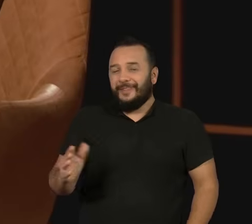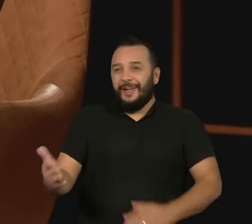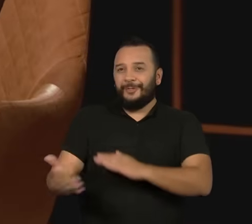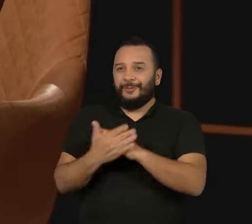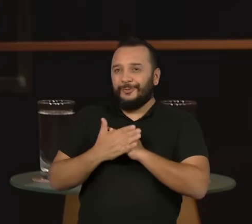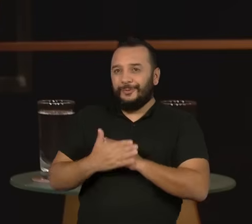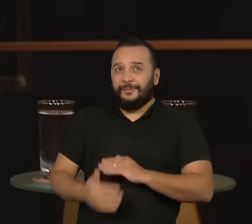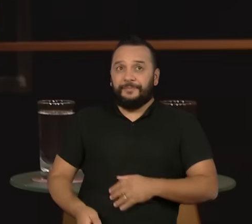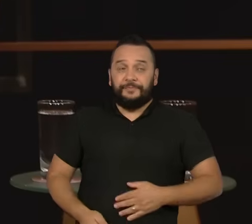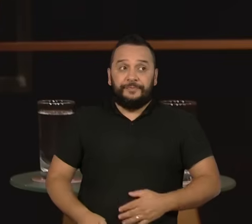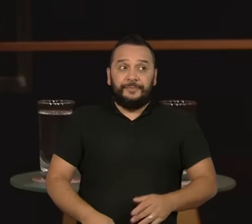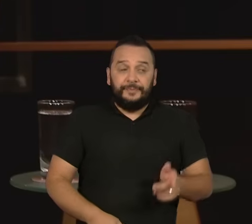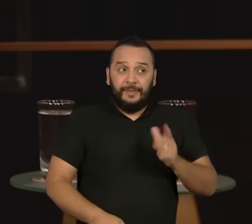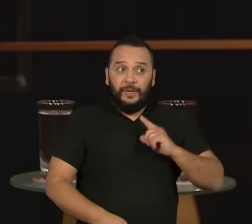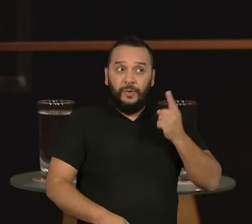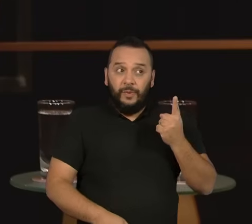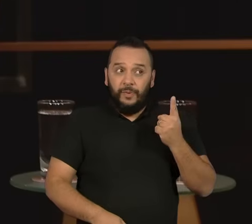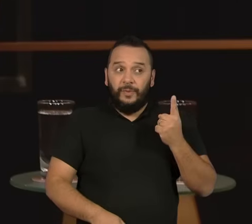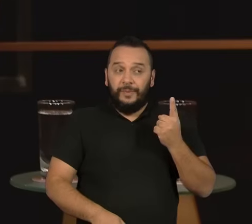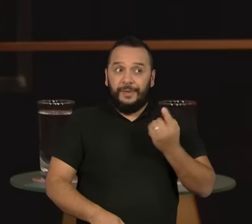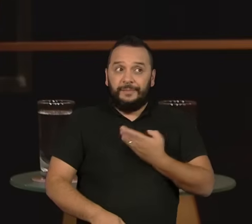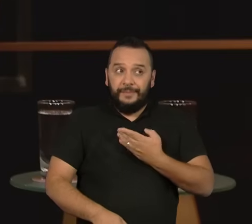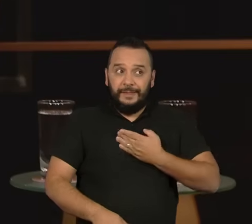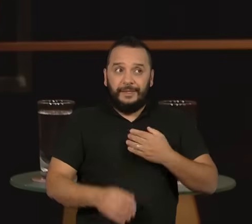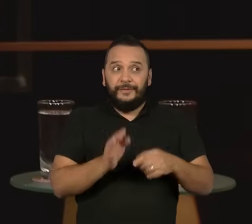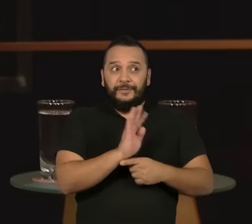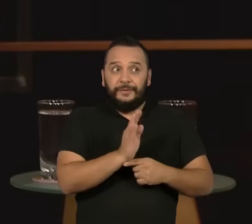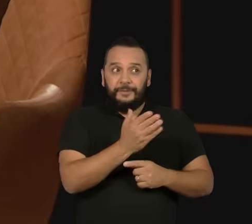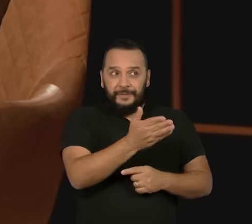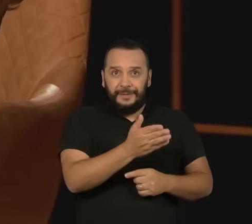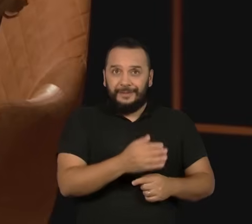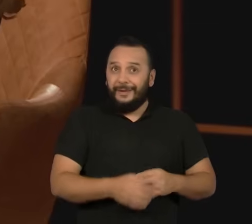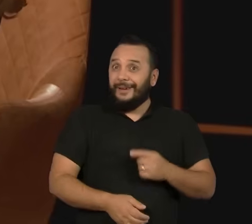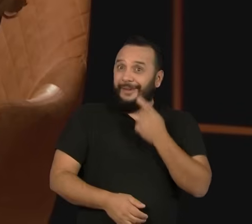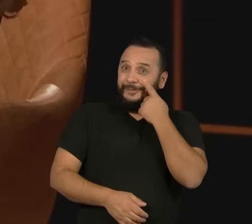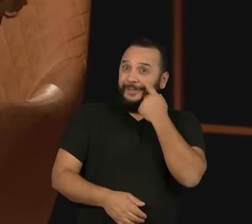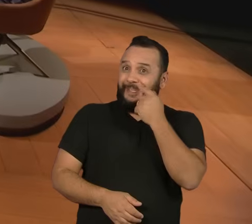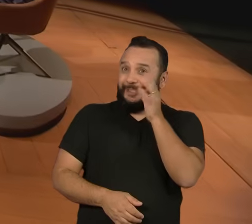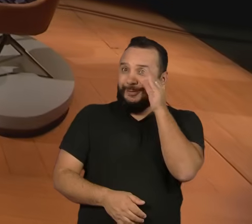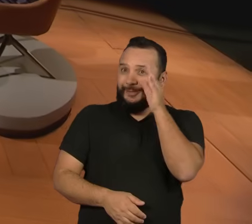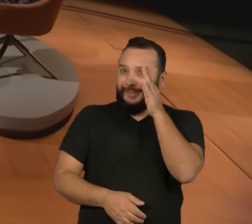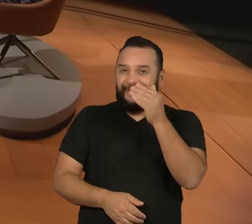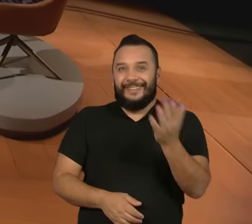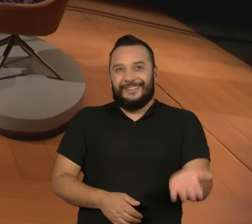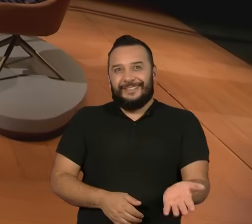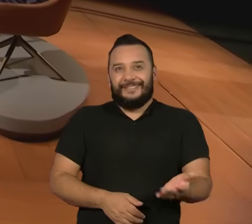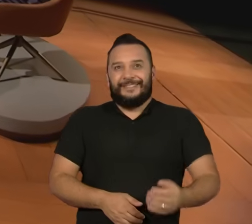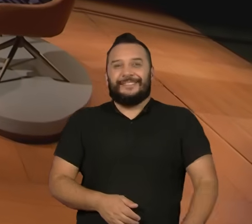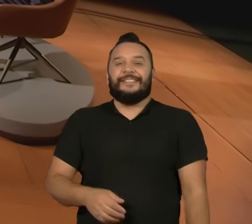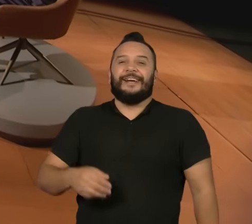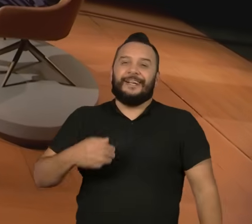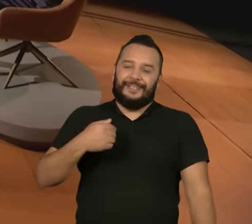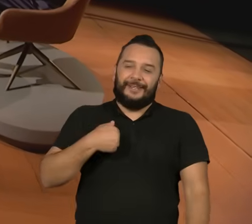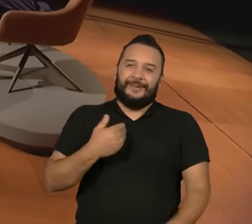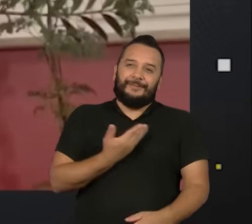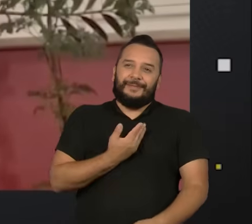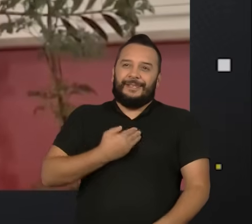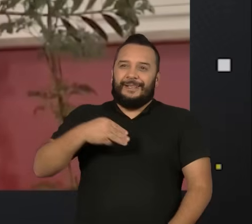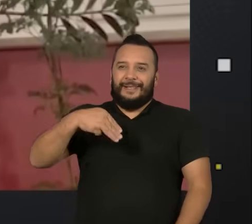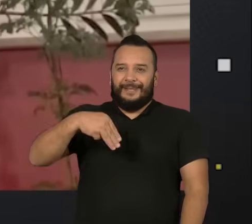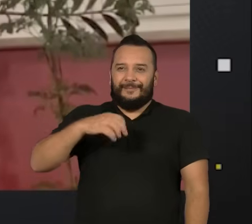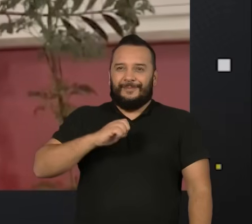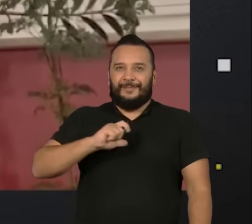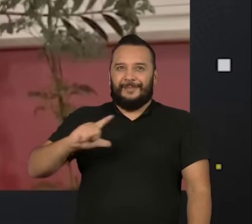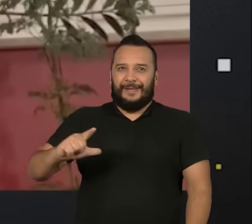muito. Uma dessas suas amigas mandou uma mensagem para você. Ah, é? Ai, deixa eu ver. Eu sou amiga da Mel há 30